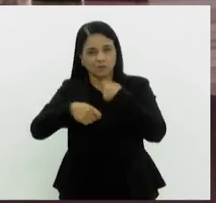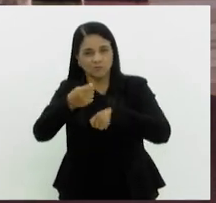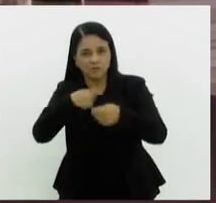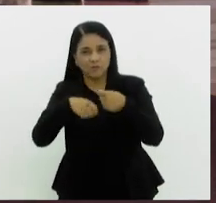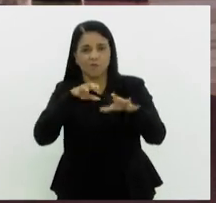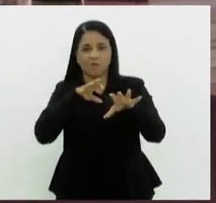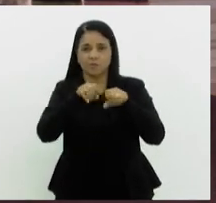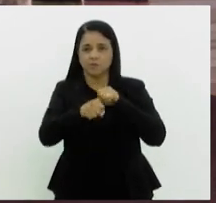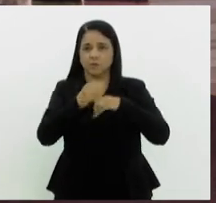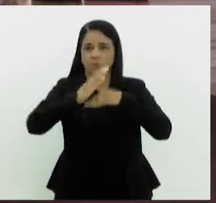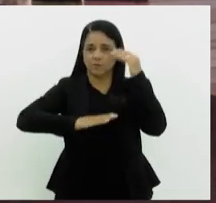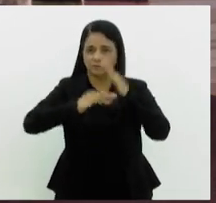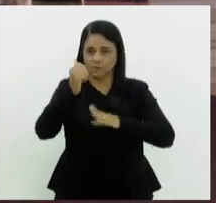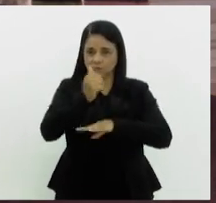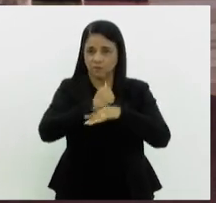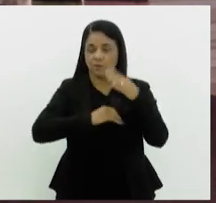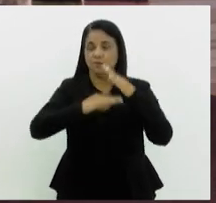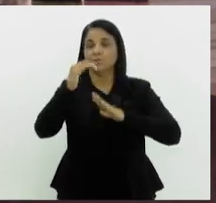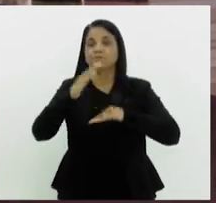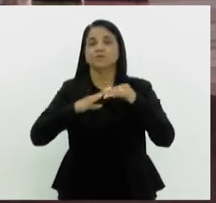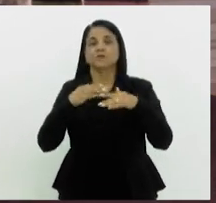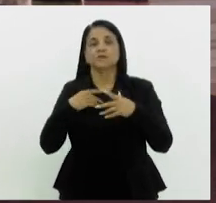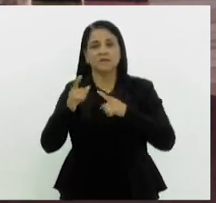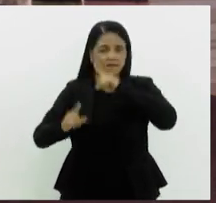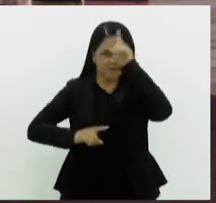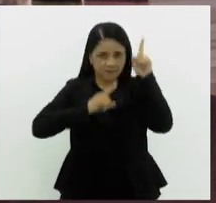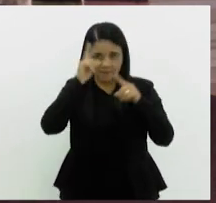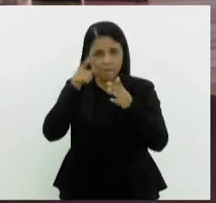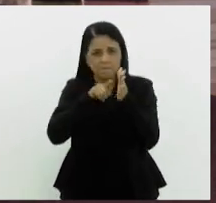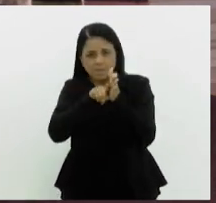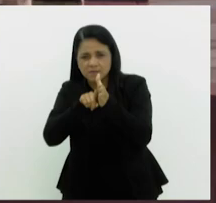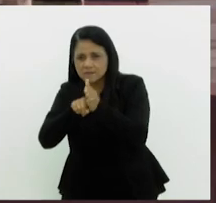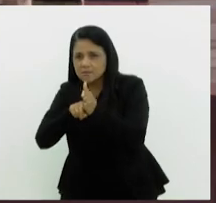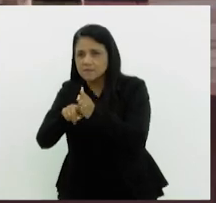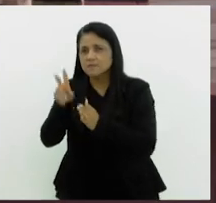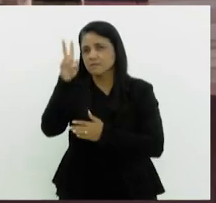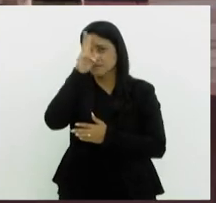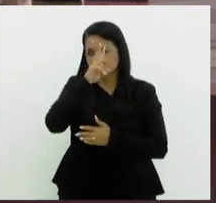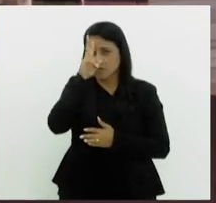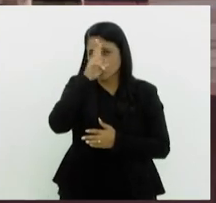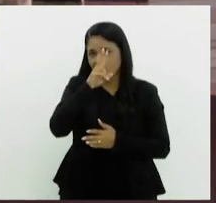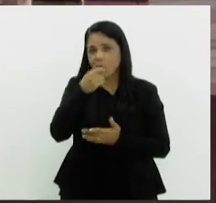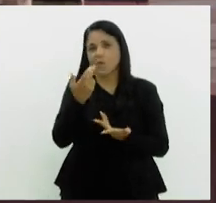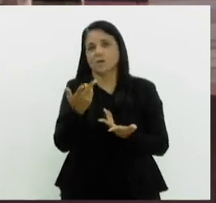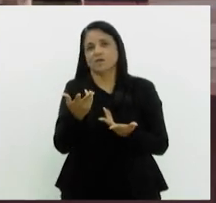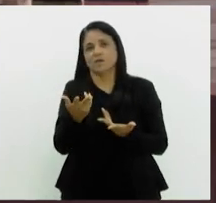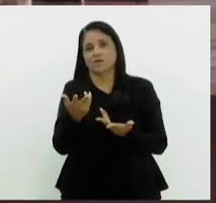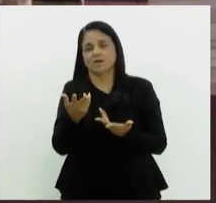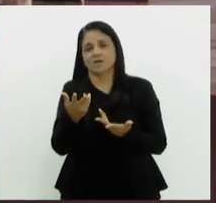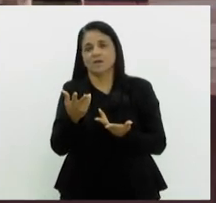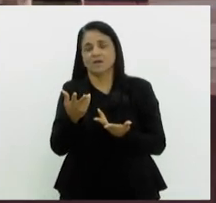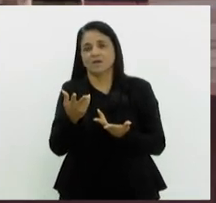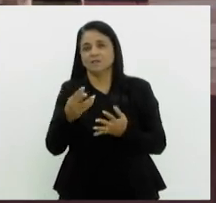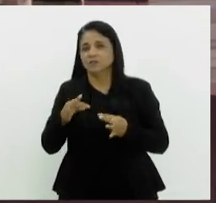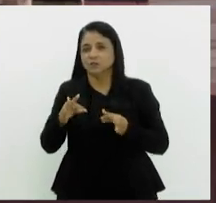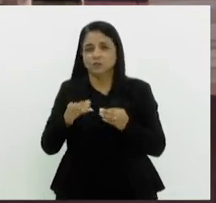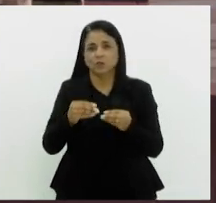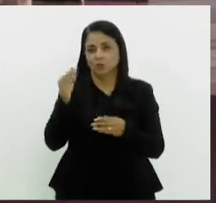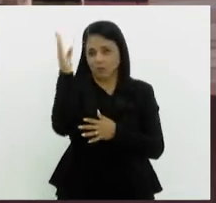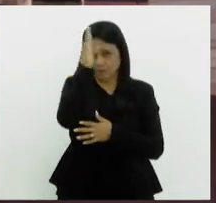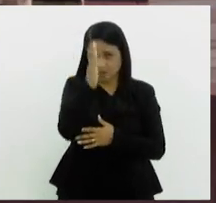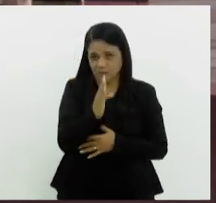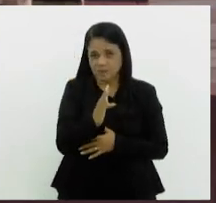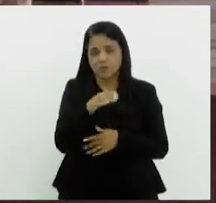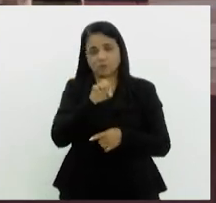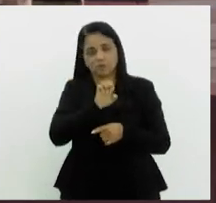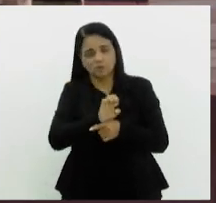formação profissional, na criatividade, na pesquisa histórica, desse Brasil, desse